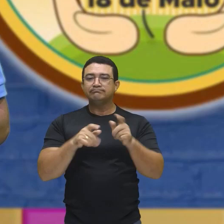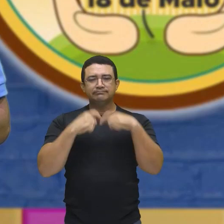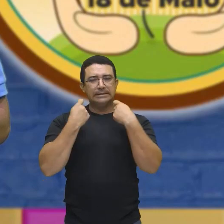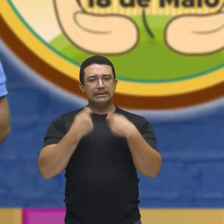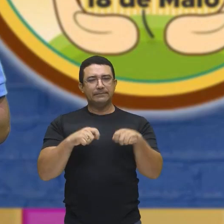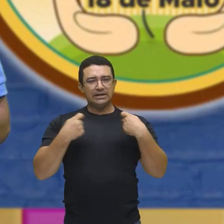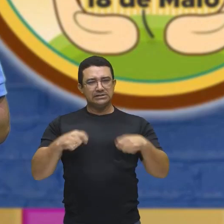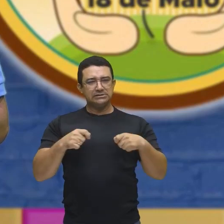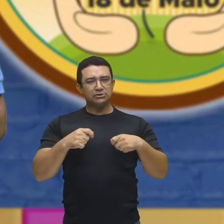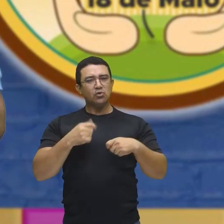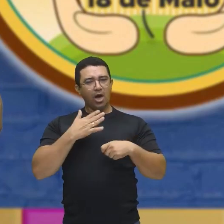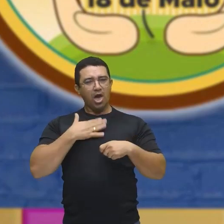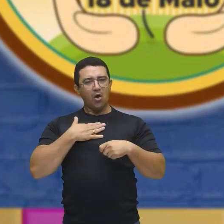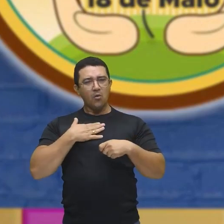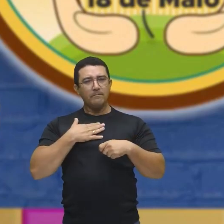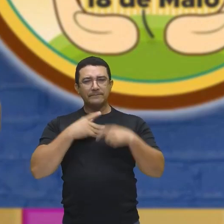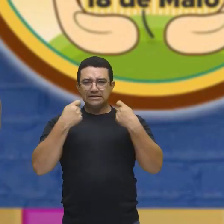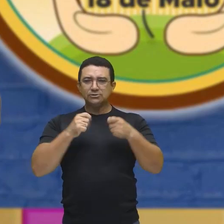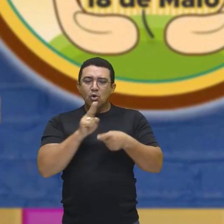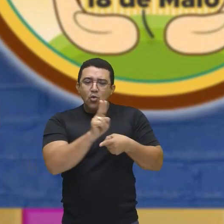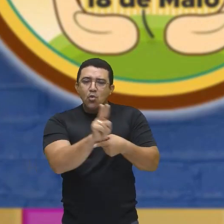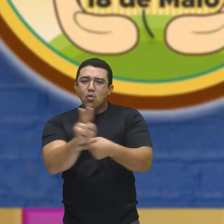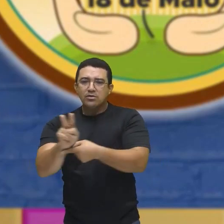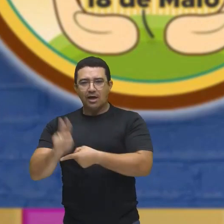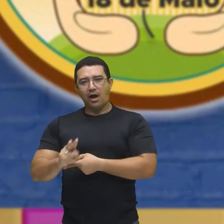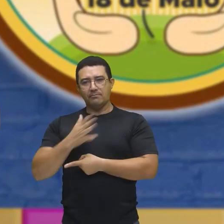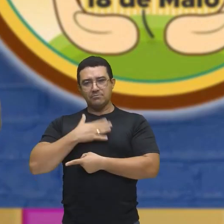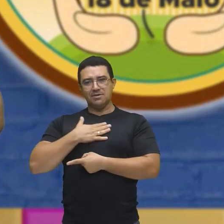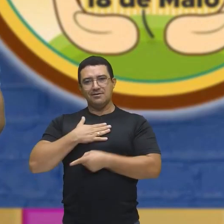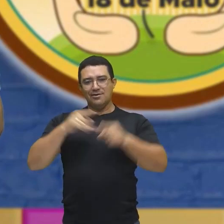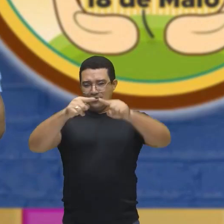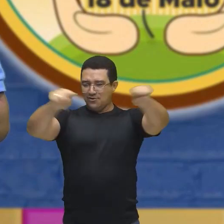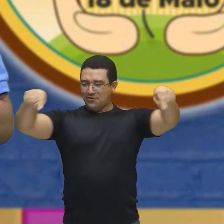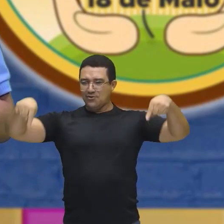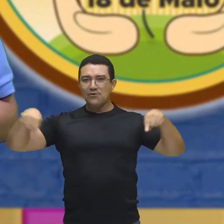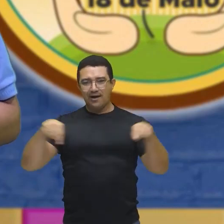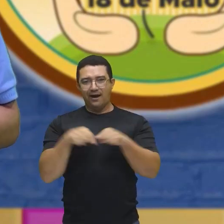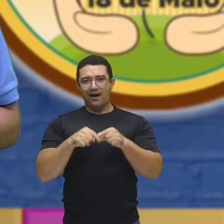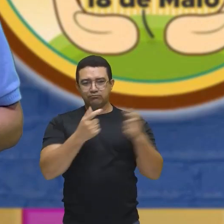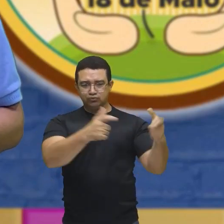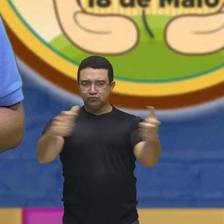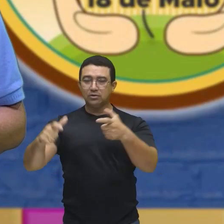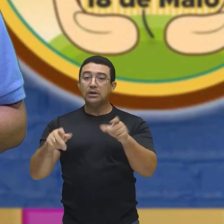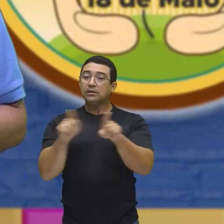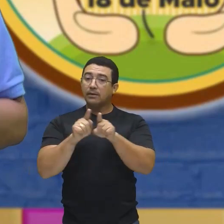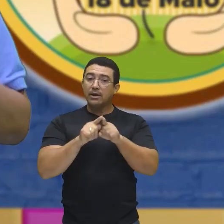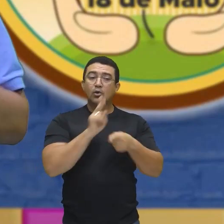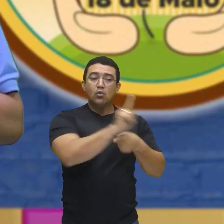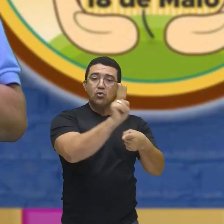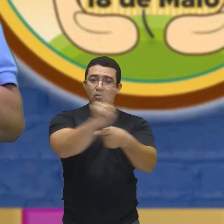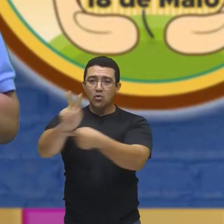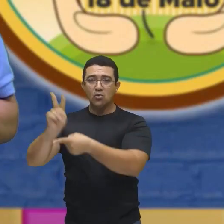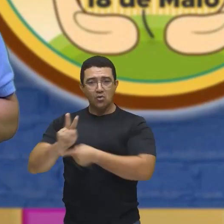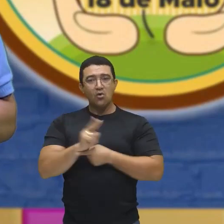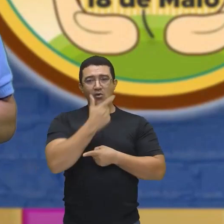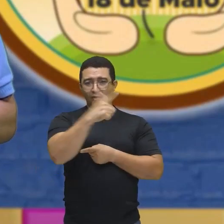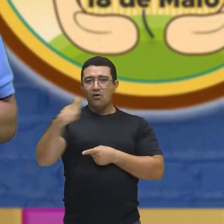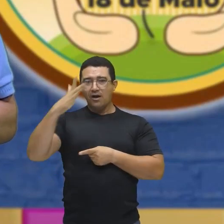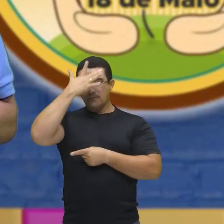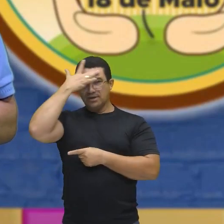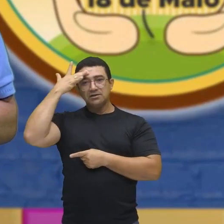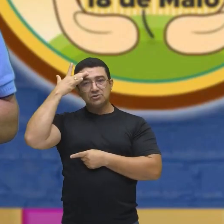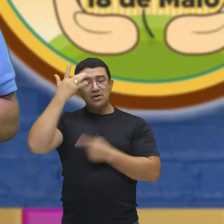cuidar do meio ambiente. Quando eu cuido do meu meio ambiente, eu estou cuidando também do outro. É a mesma coisa que nós estamos